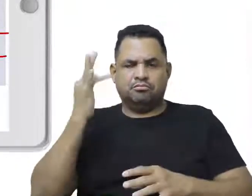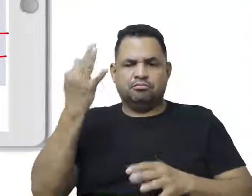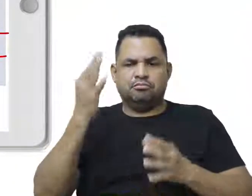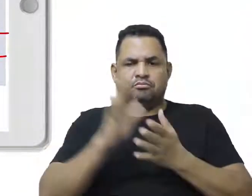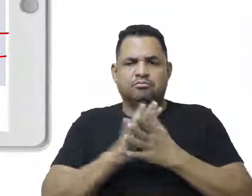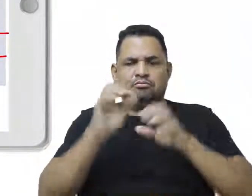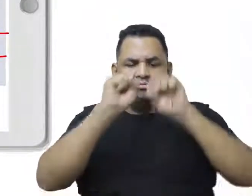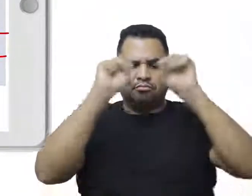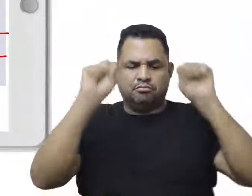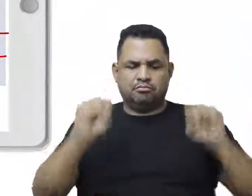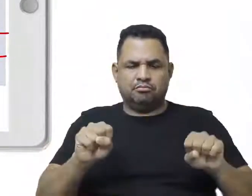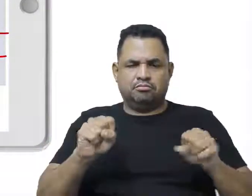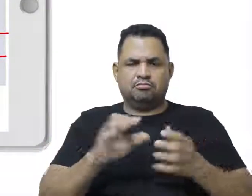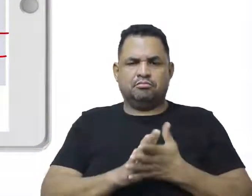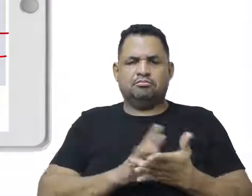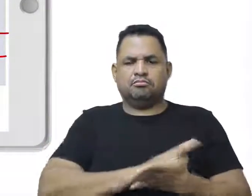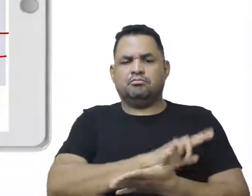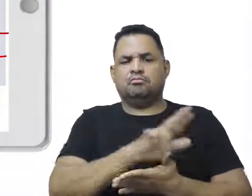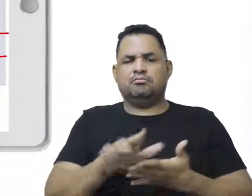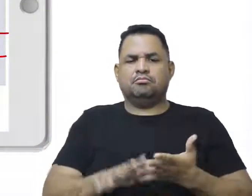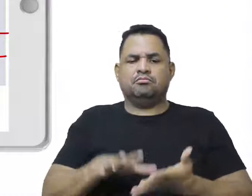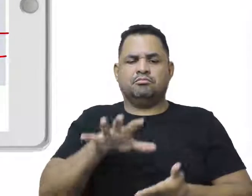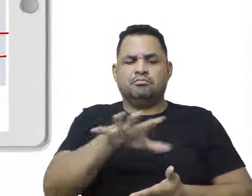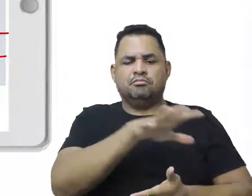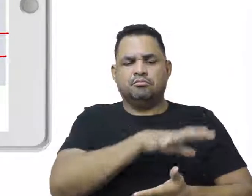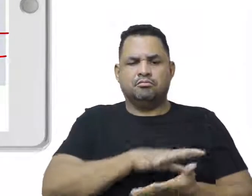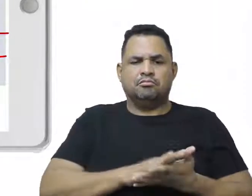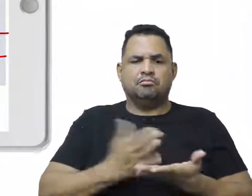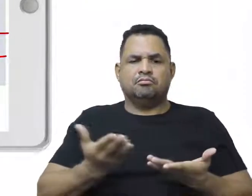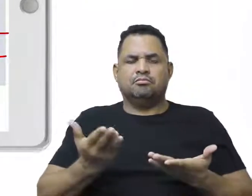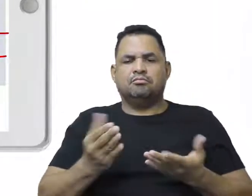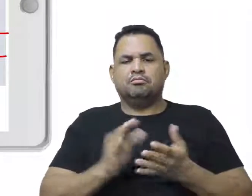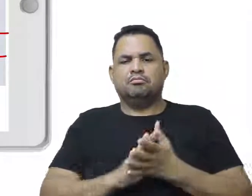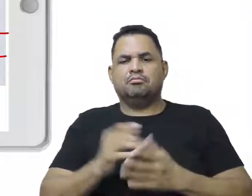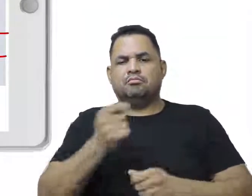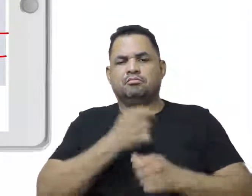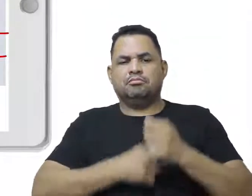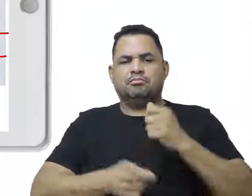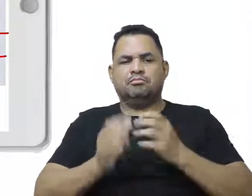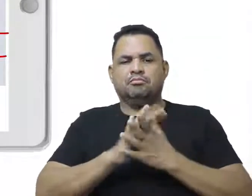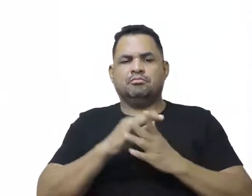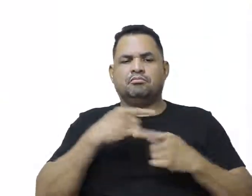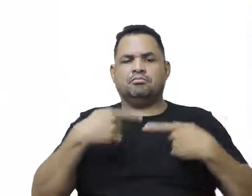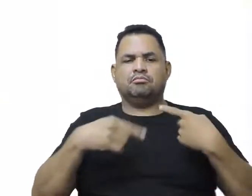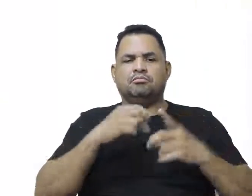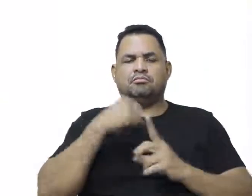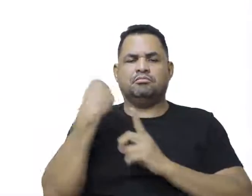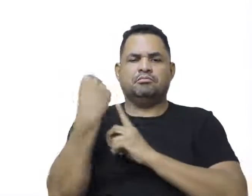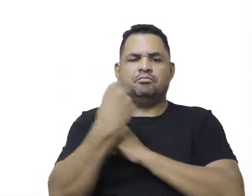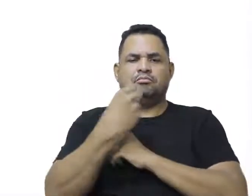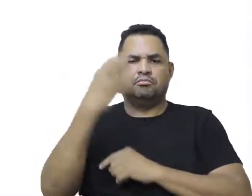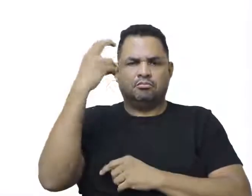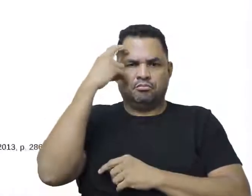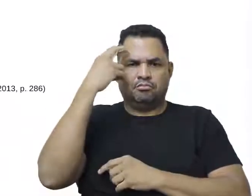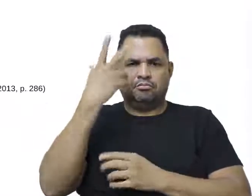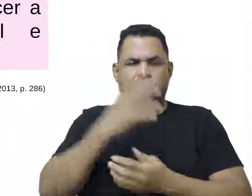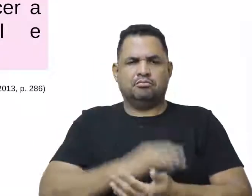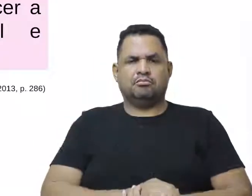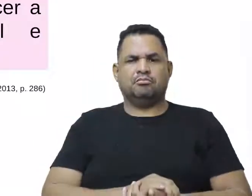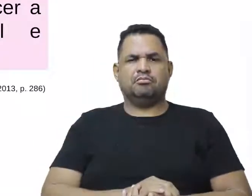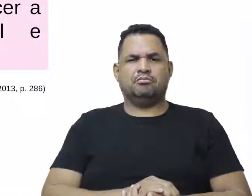de sistema de múltiplas dimensões Santa na dimensão Econômica social política e cultural tá